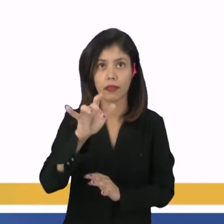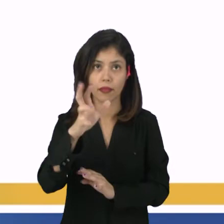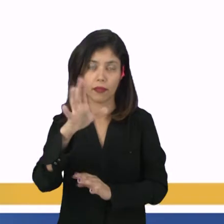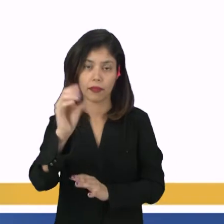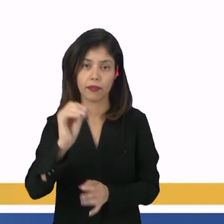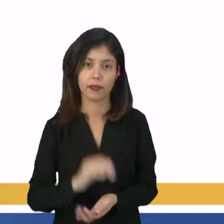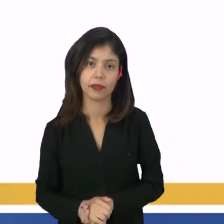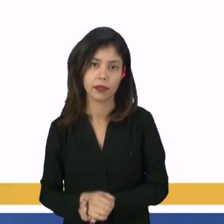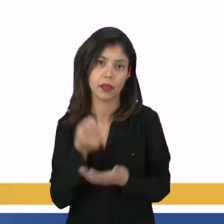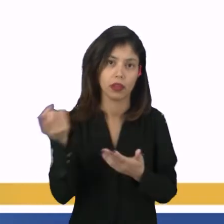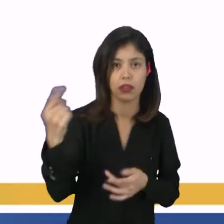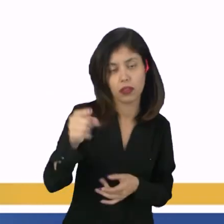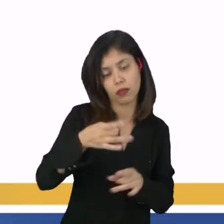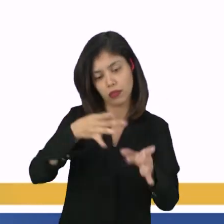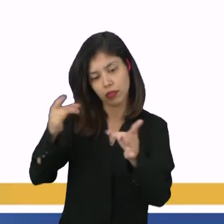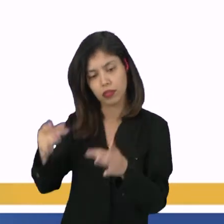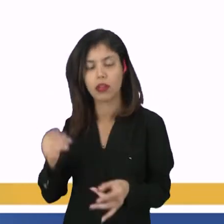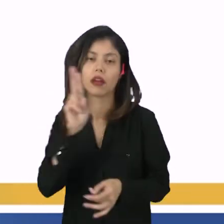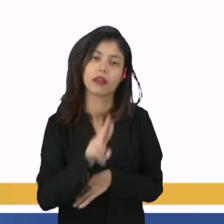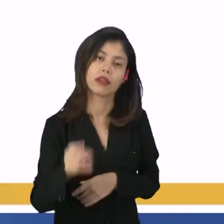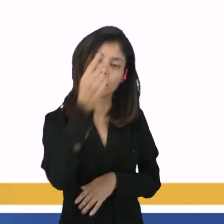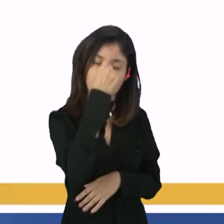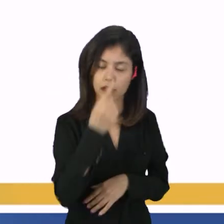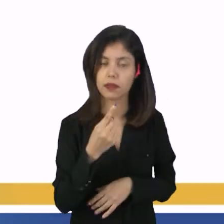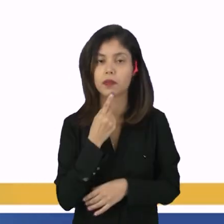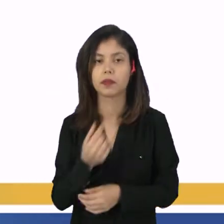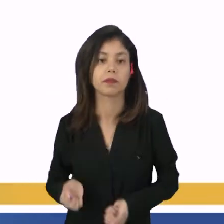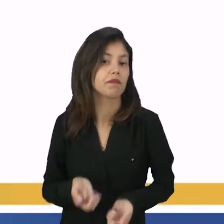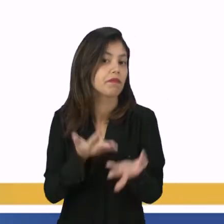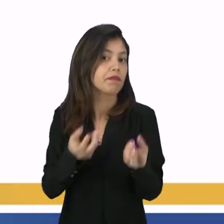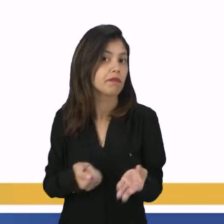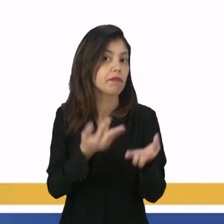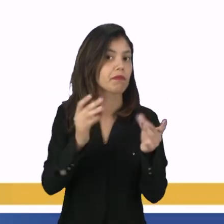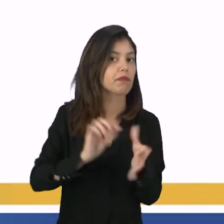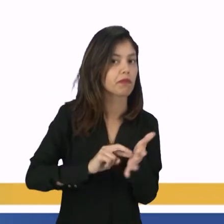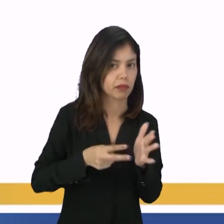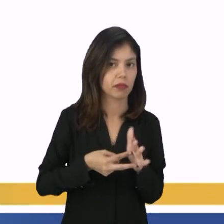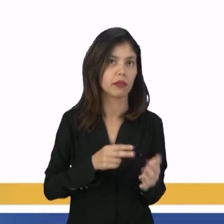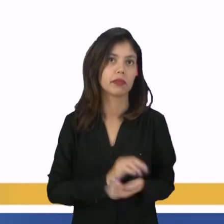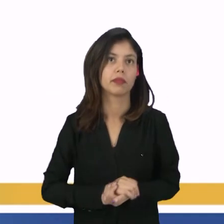fracasso, tá? Então essa é uma dica que a gente vai usar imagens que otimizem o significado.